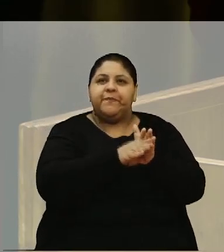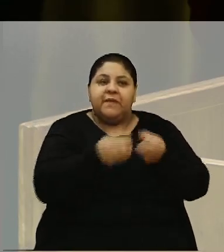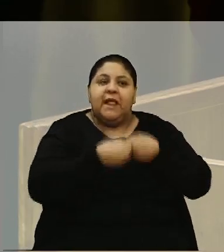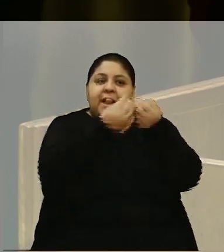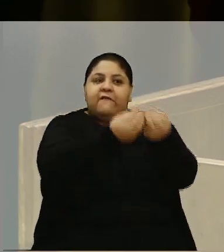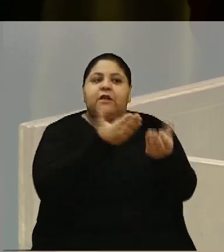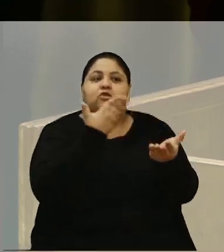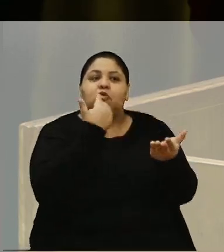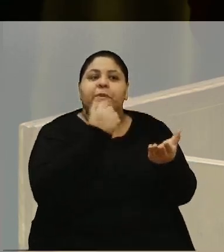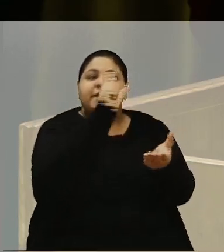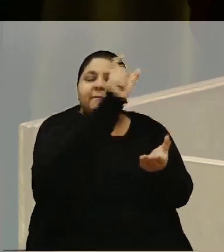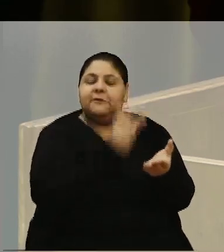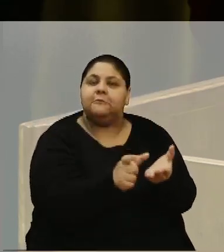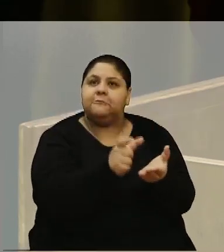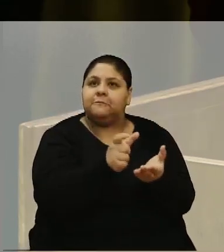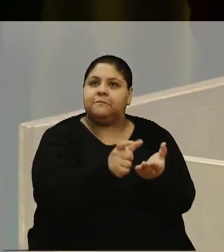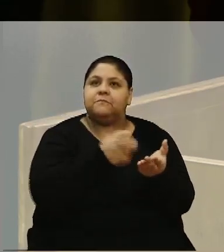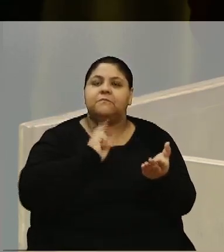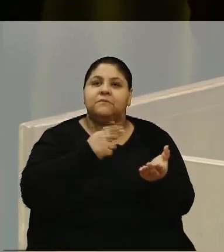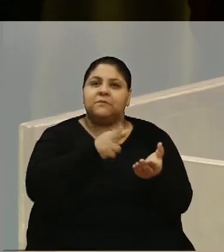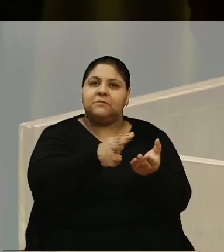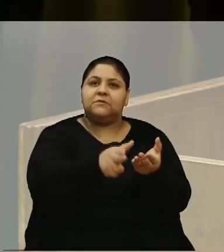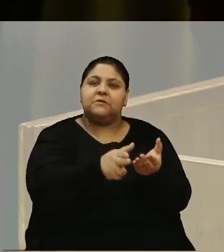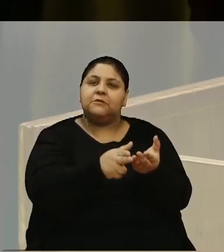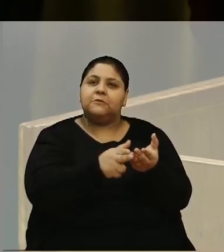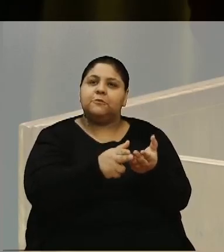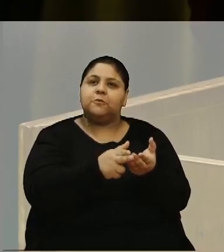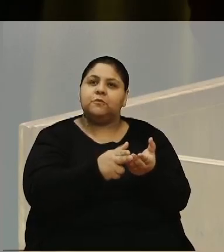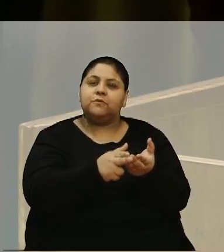esse povo, então a gente sempre tem lá uma questão,